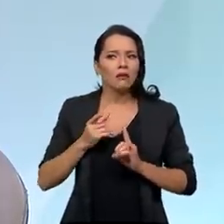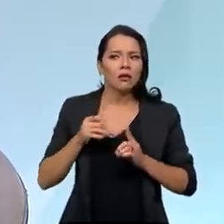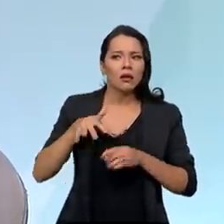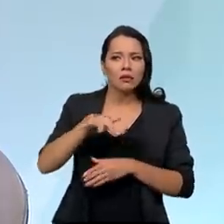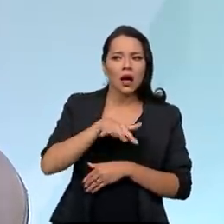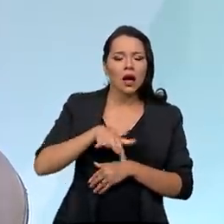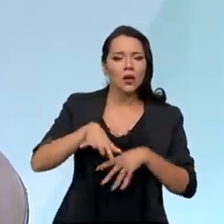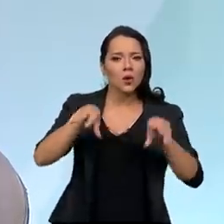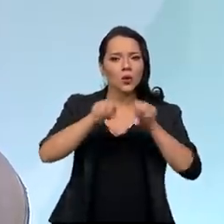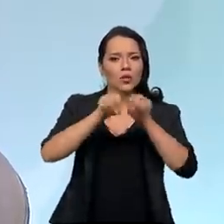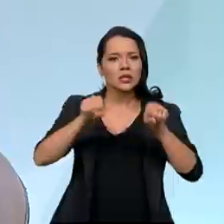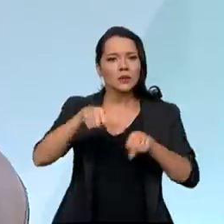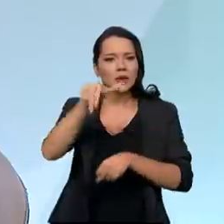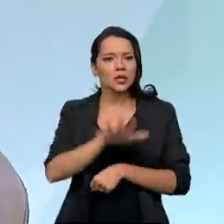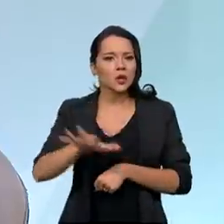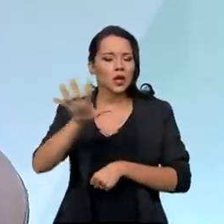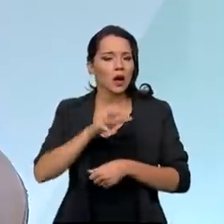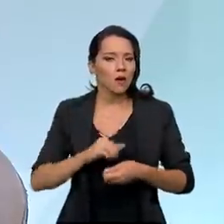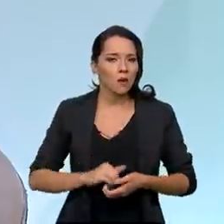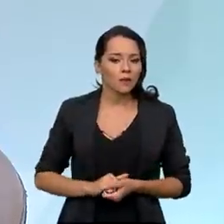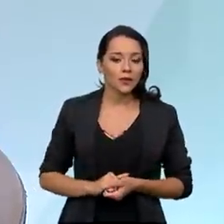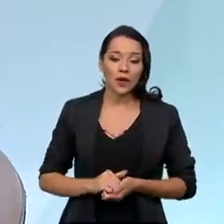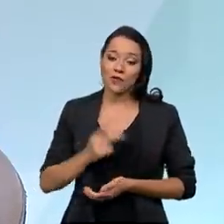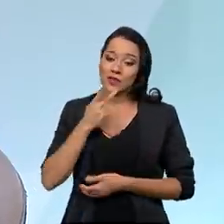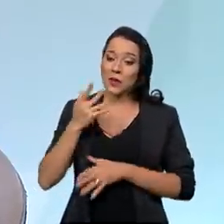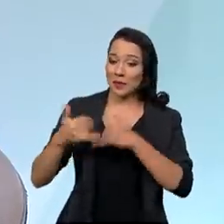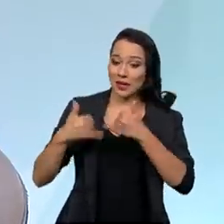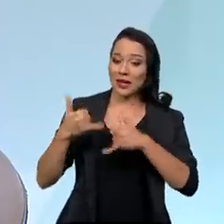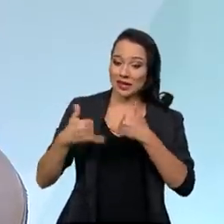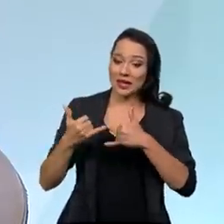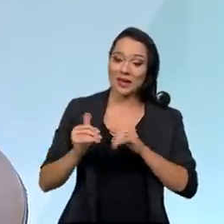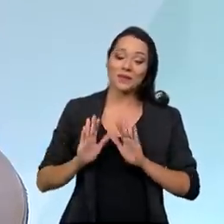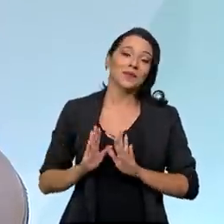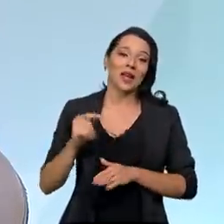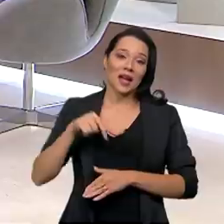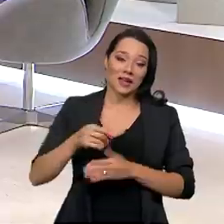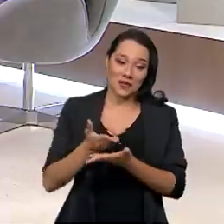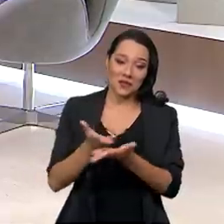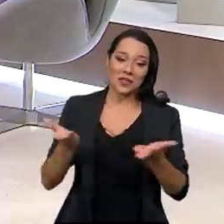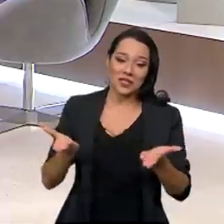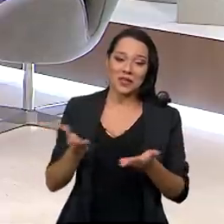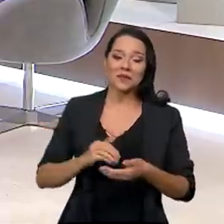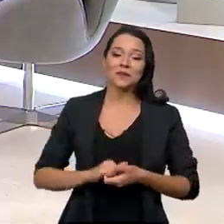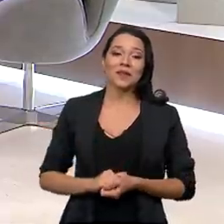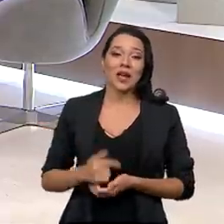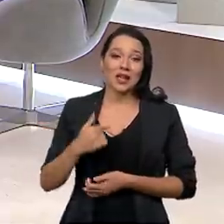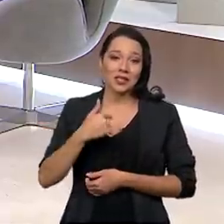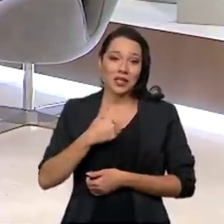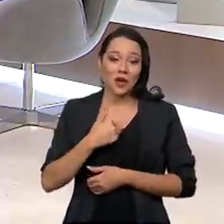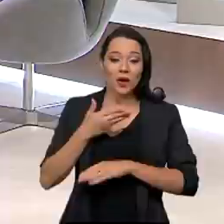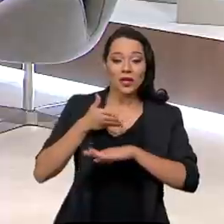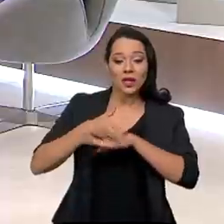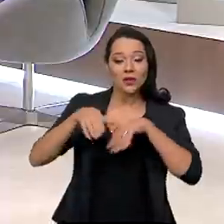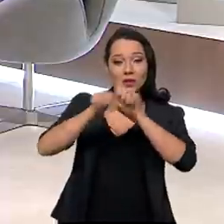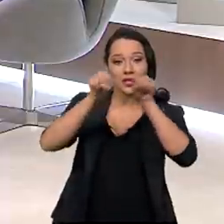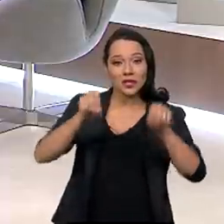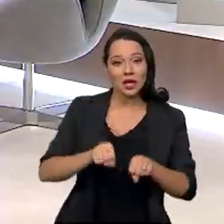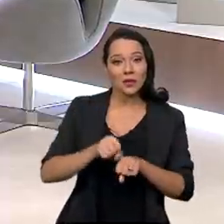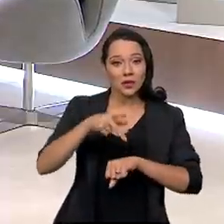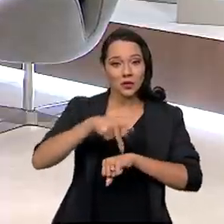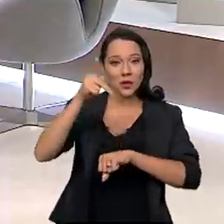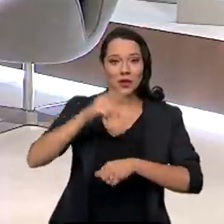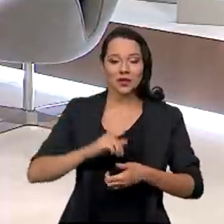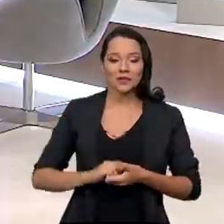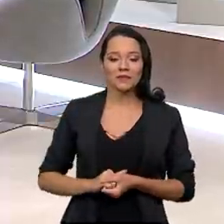integrando o Sistema Nacional? Eu ia até fazer uma brincadeira aqui com você sobre isso. Eu sou egressa do Sistema de